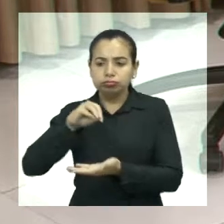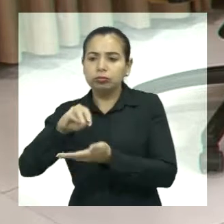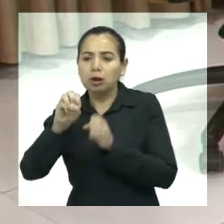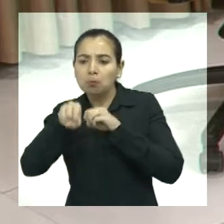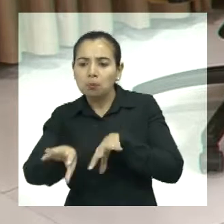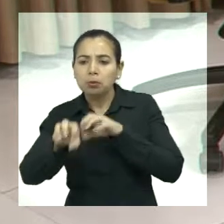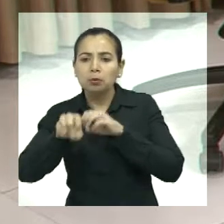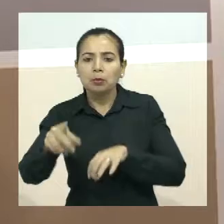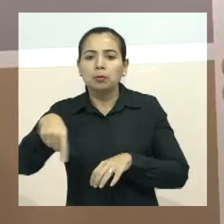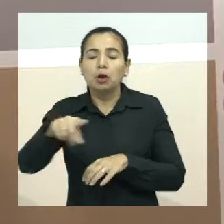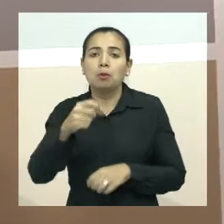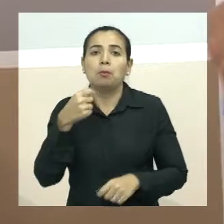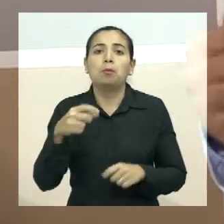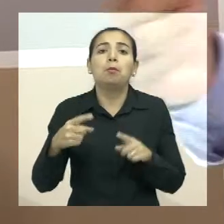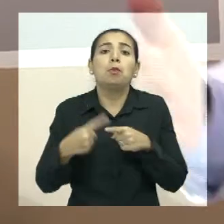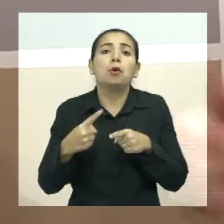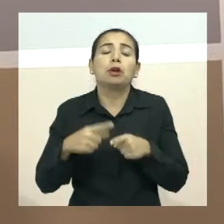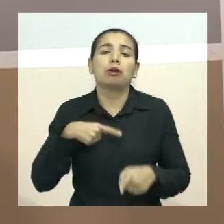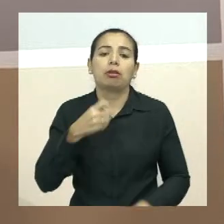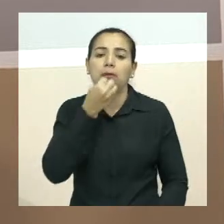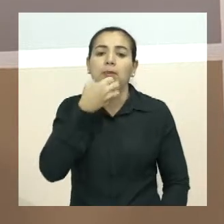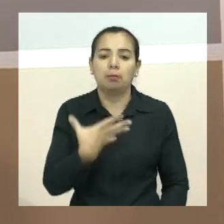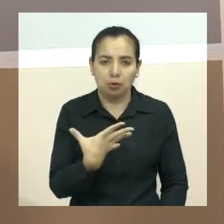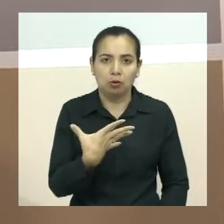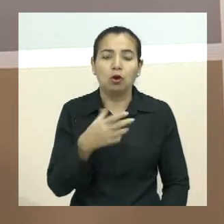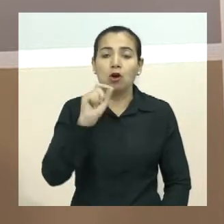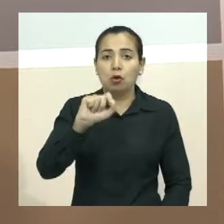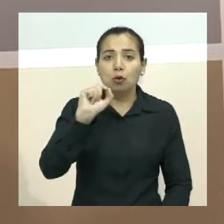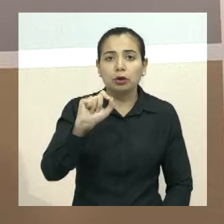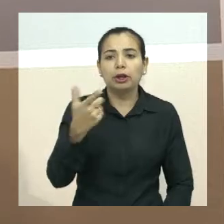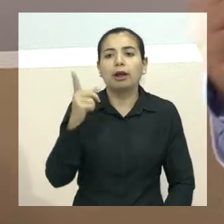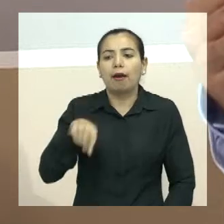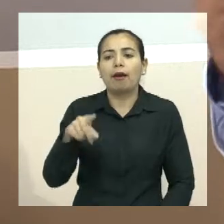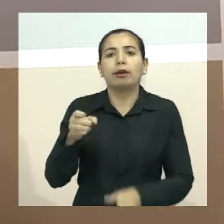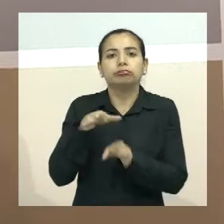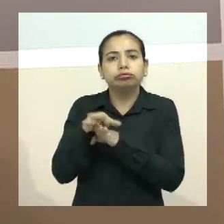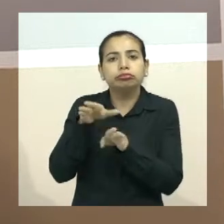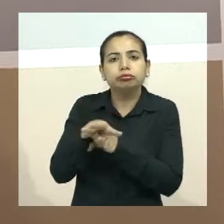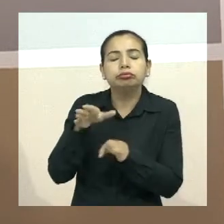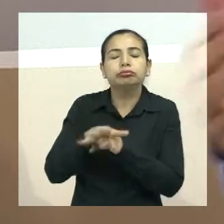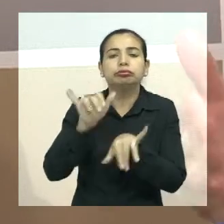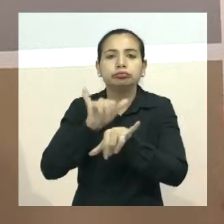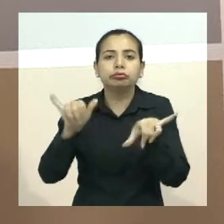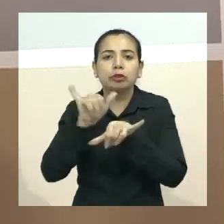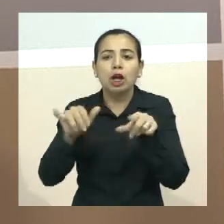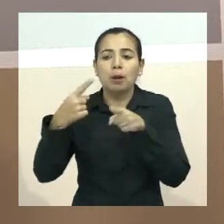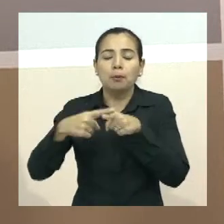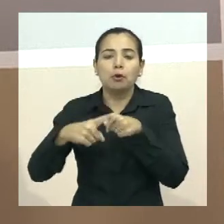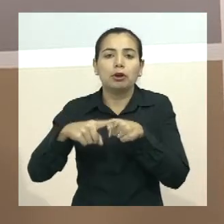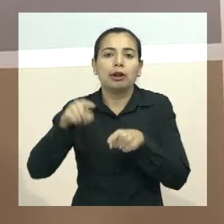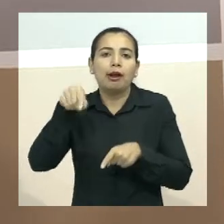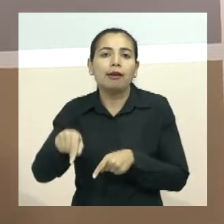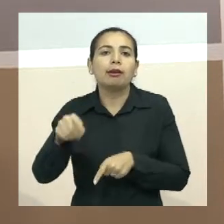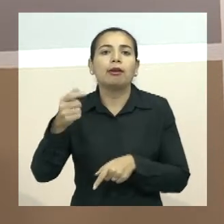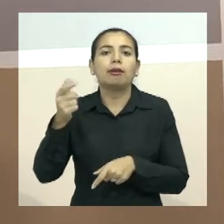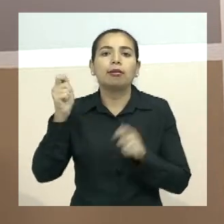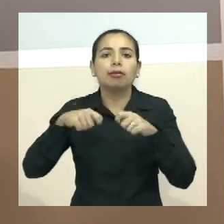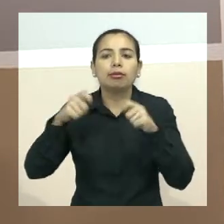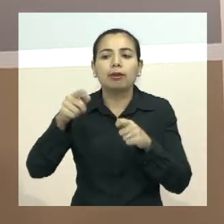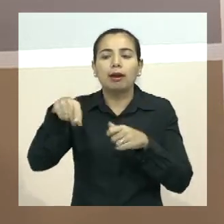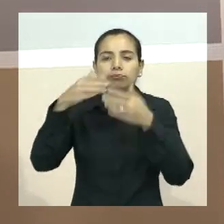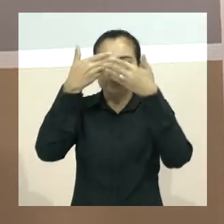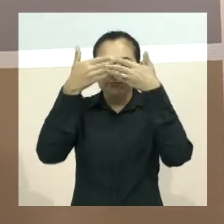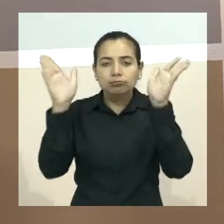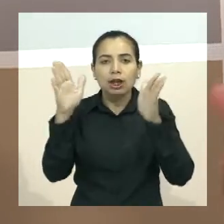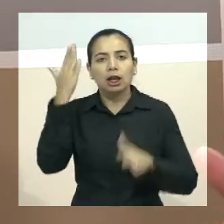efeito. Você começa antes que haja o dano, antes que haja a doença, é o período pré-patogênico. Iniciativas como